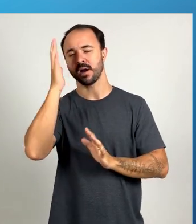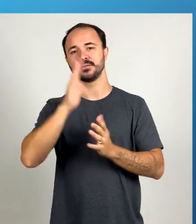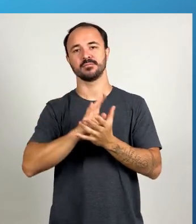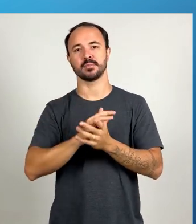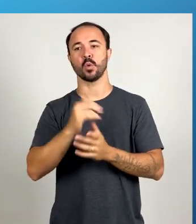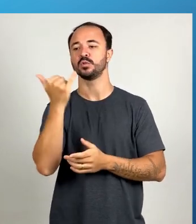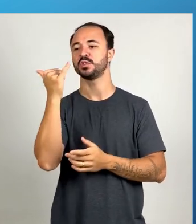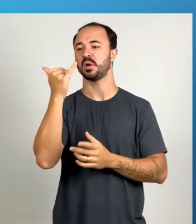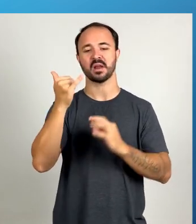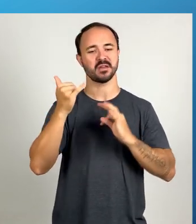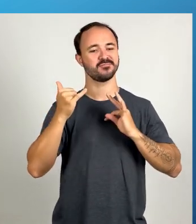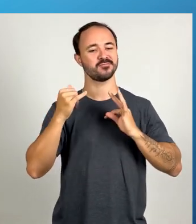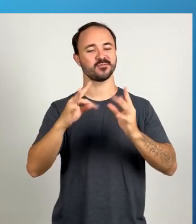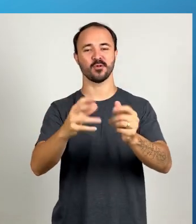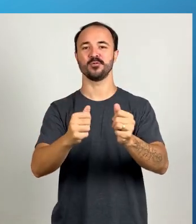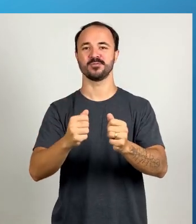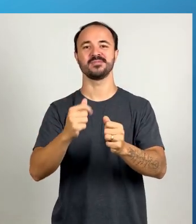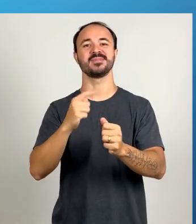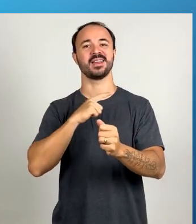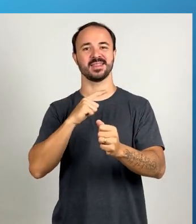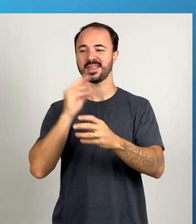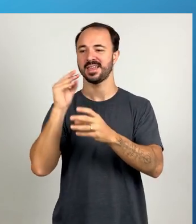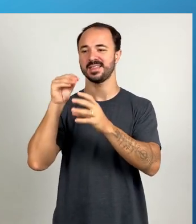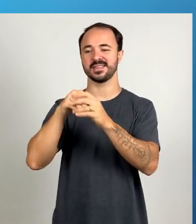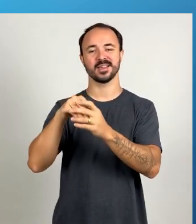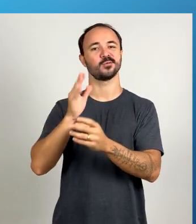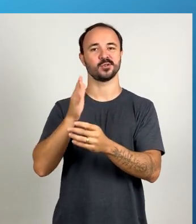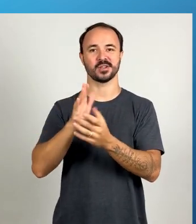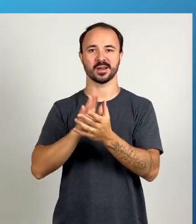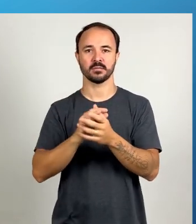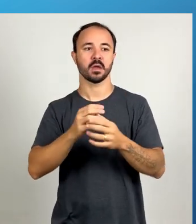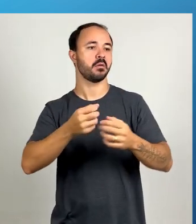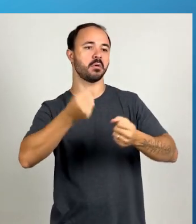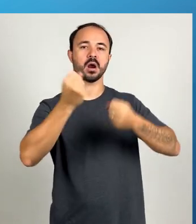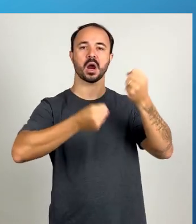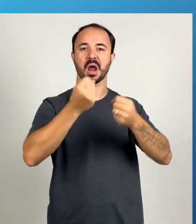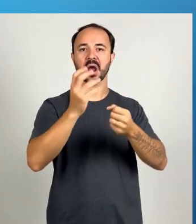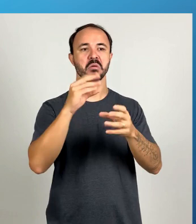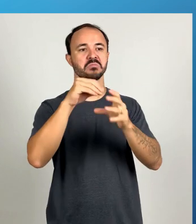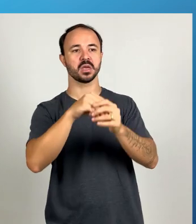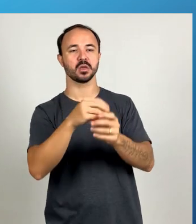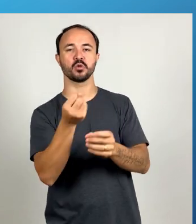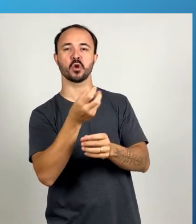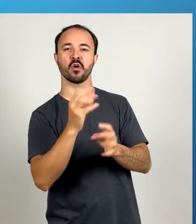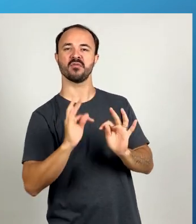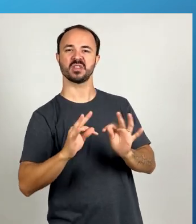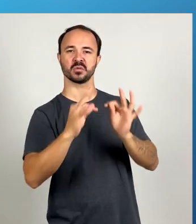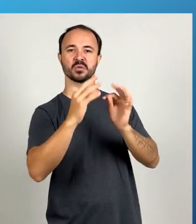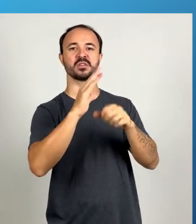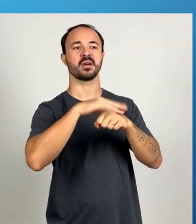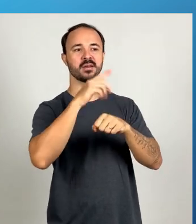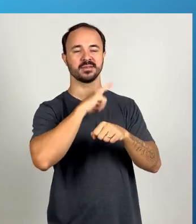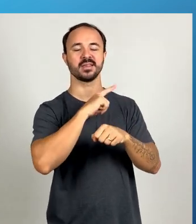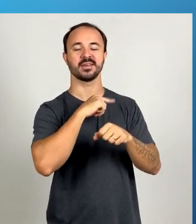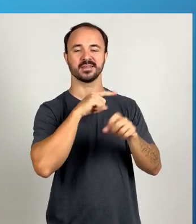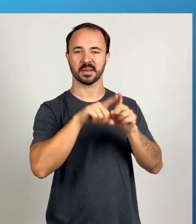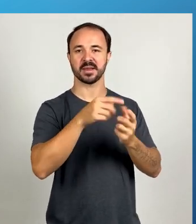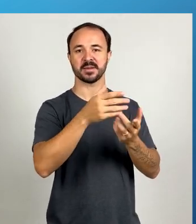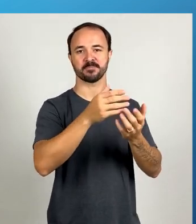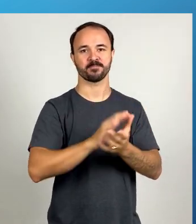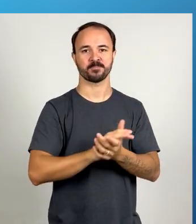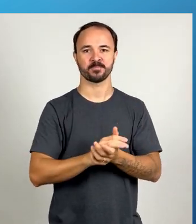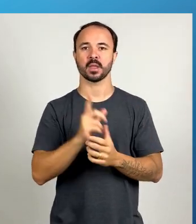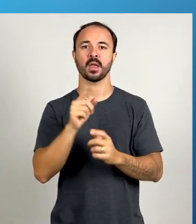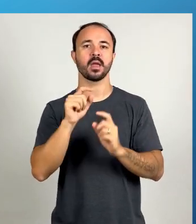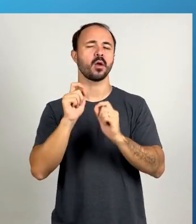app instalado, e além de ter nos carros, né, mais modernos, e enfim. Rede de satélites, né? Uma